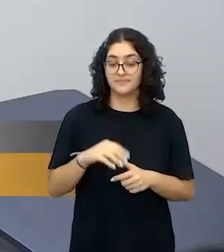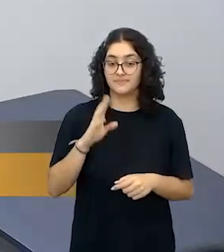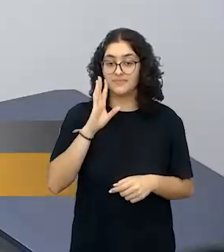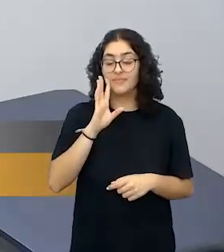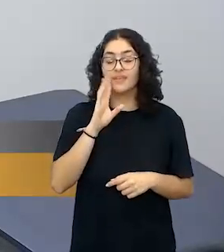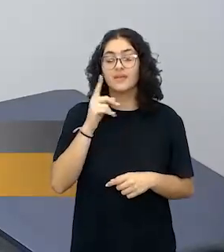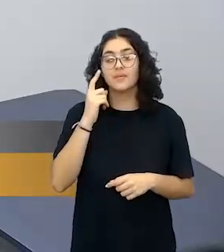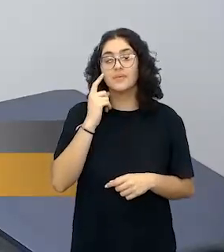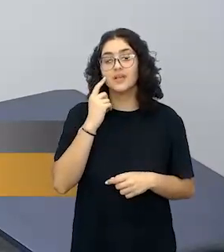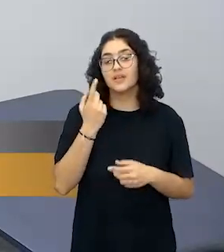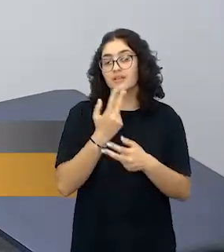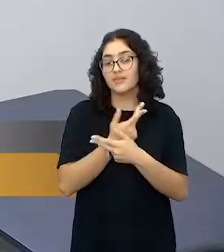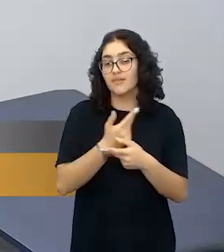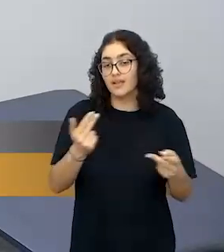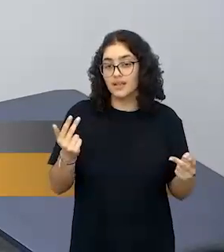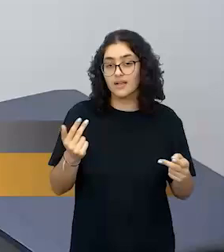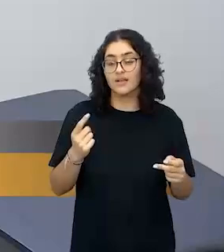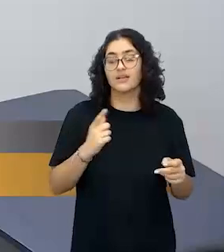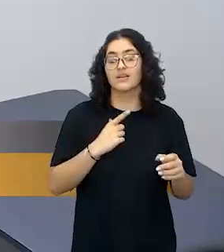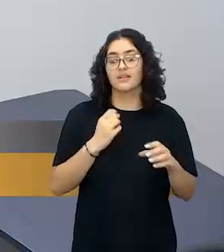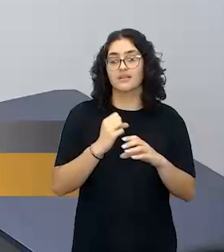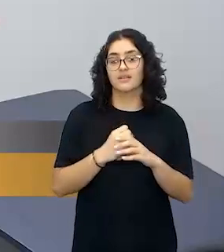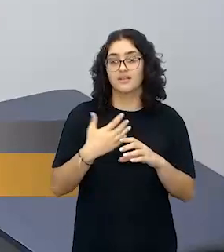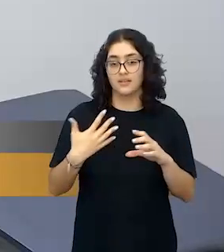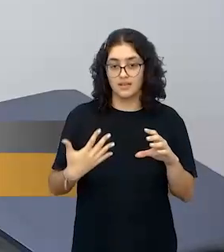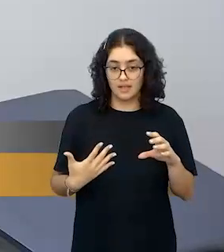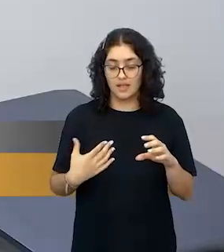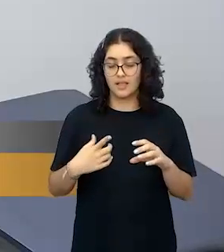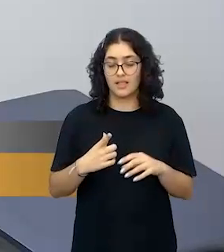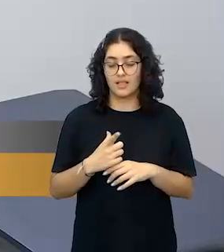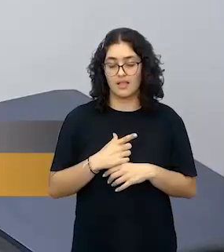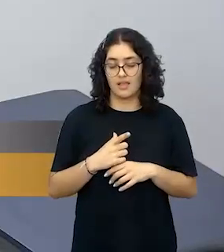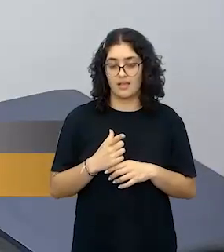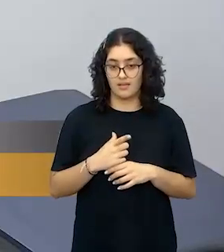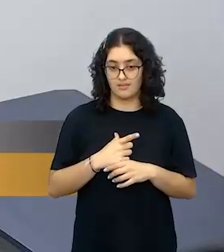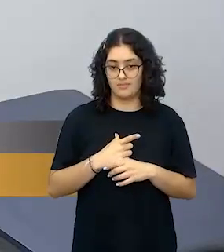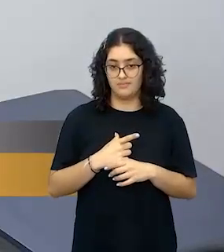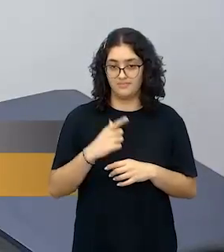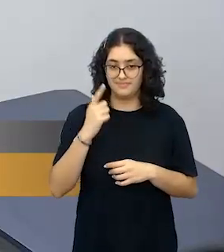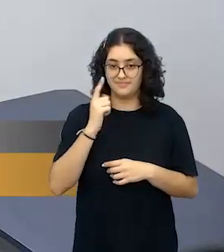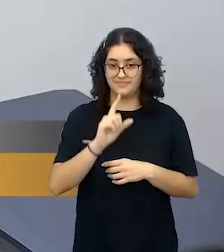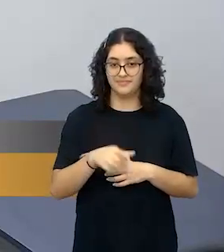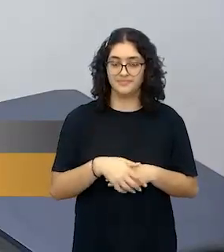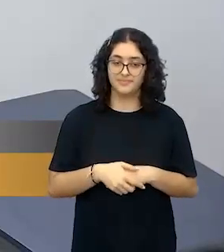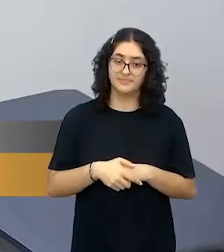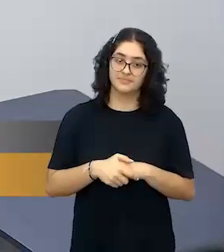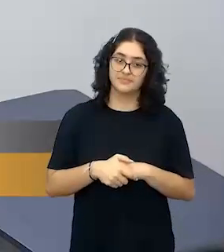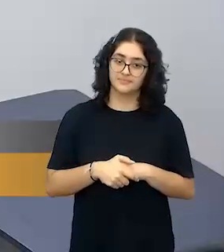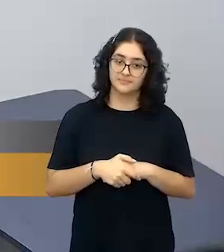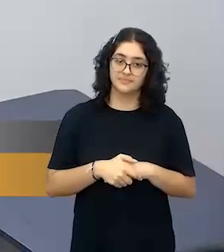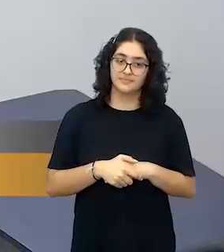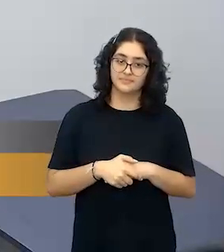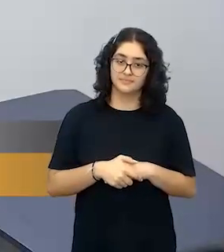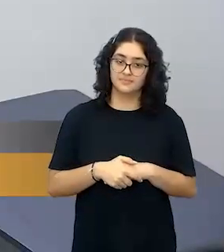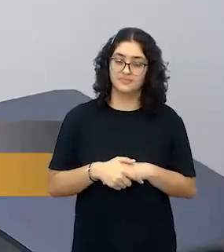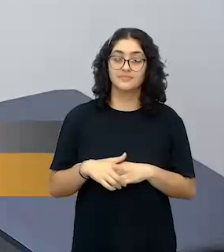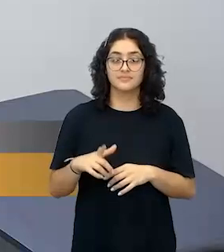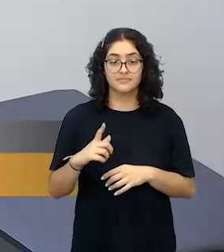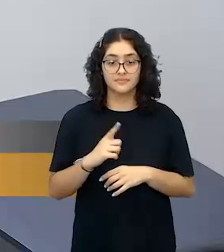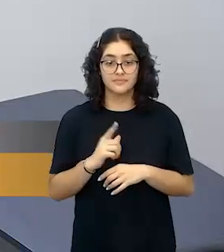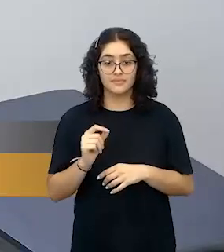todos esses aspectos que a pré-iniciação científica pode mobilizar, né? Sim. E, inclusive,